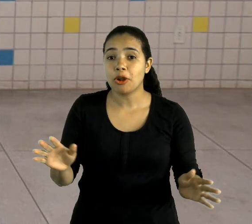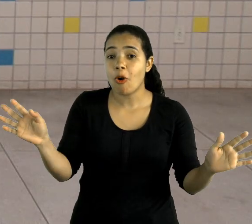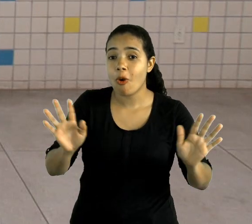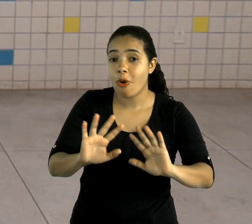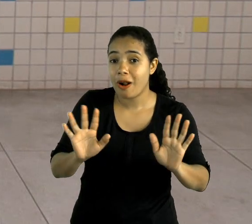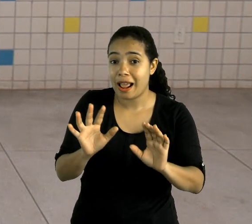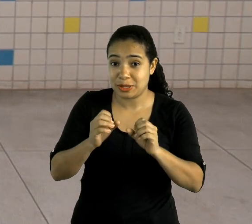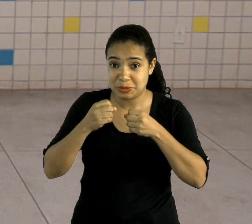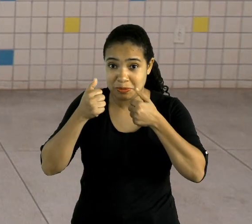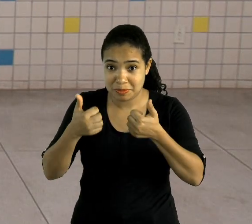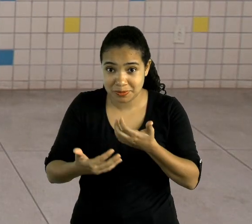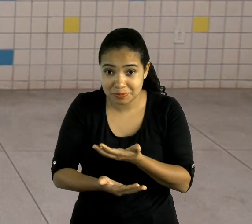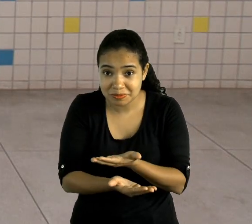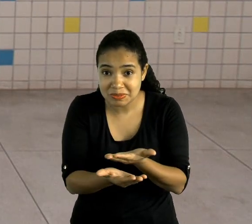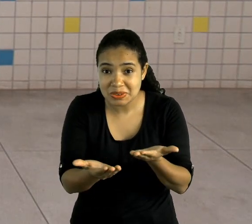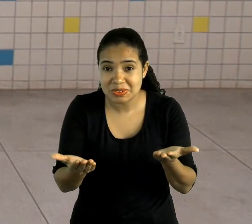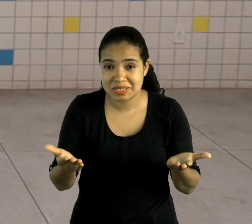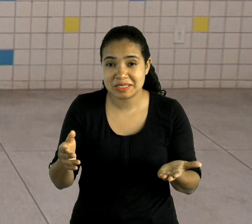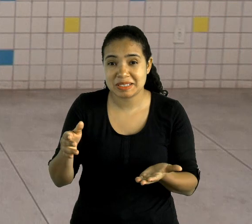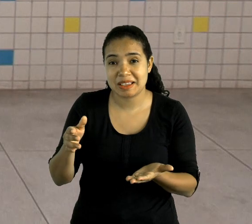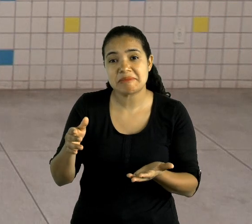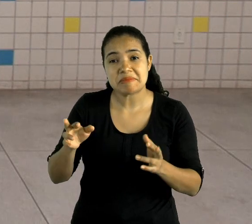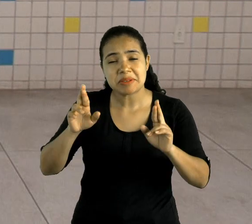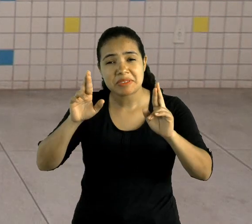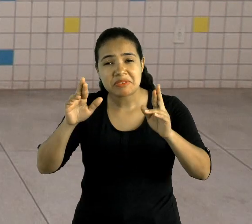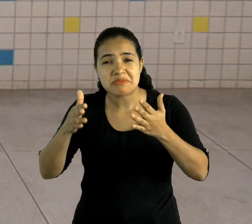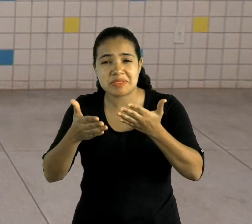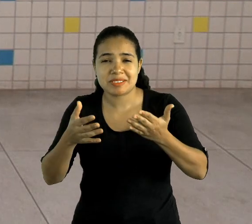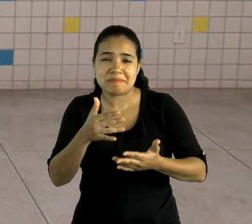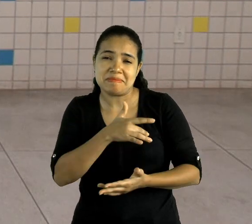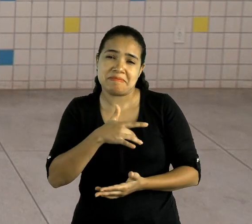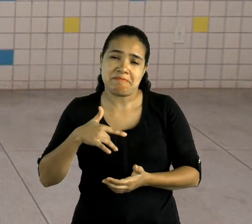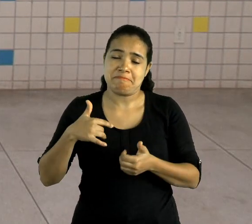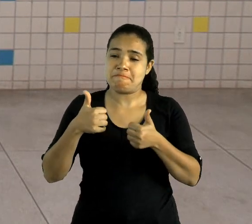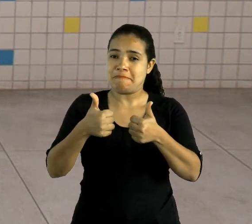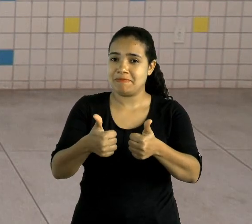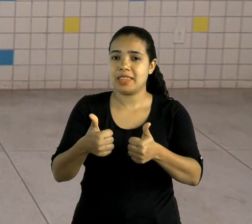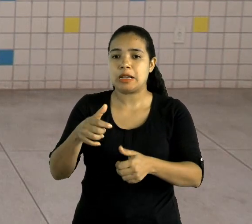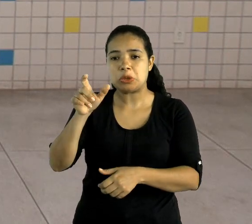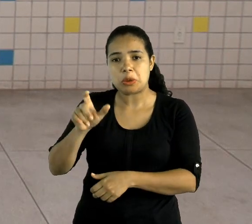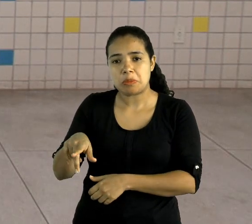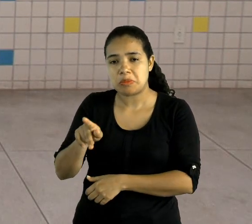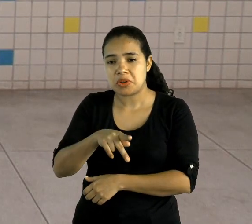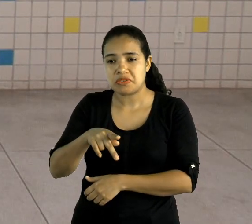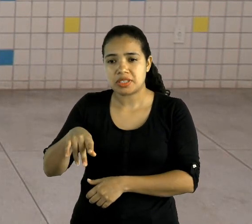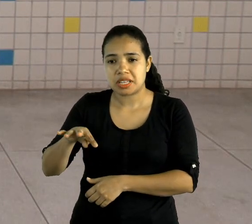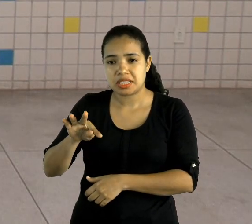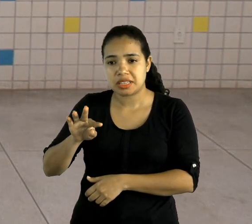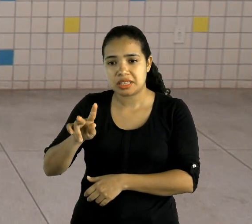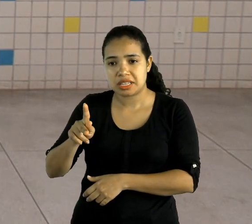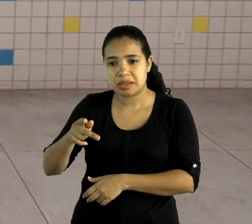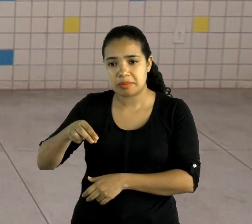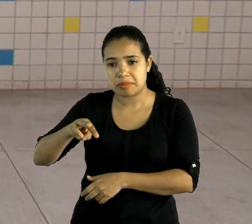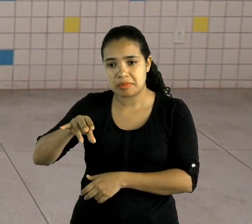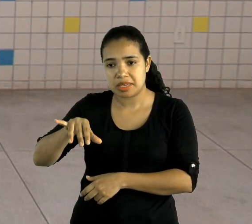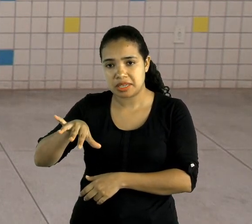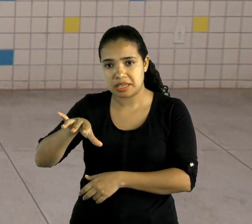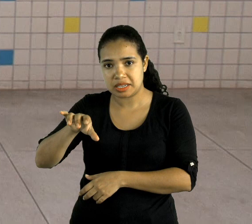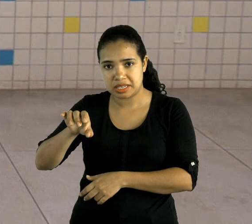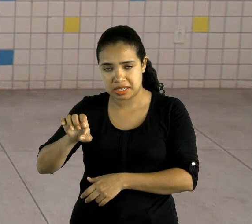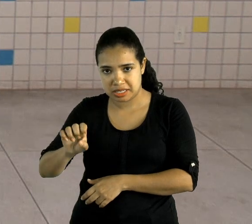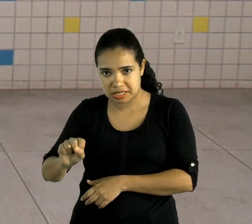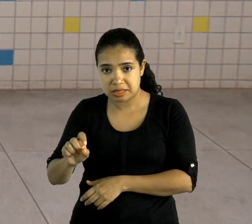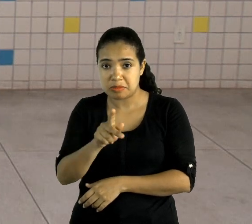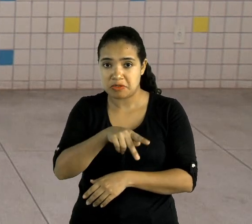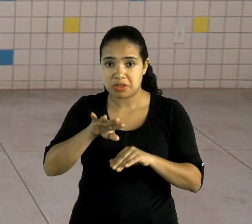Olá, tudo bem com vocês? Eu realmente espero que todo mundo esteja bem. Eu sou a professora Tamires, professora da ETI Vinícius de Moraes, da